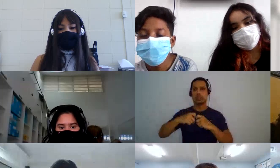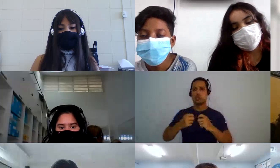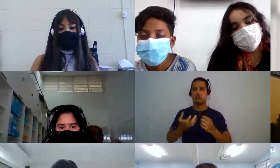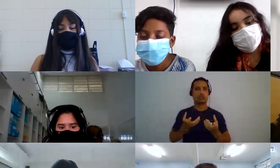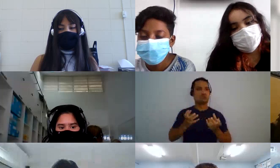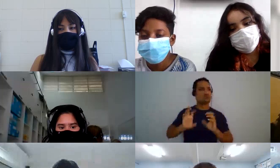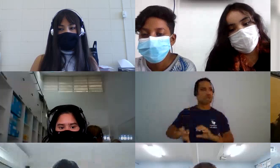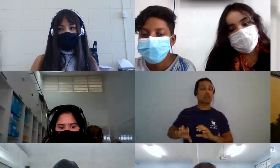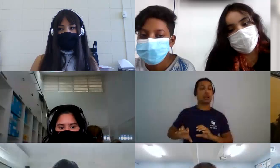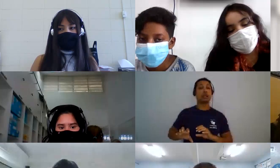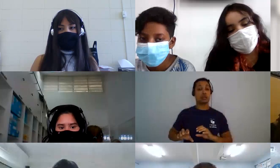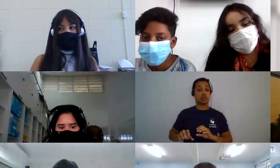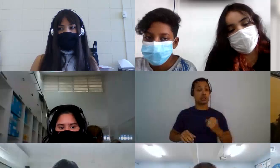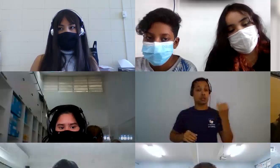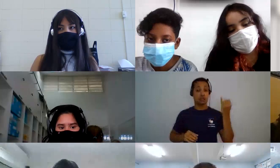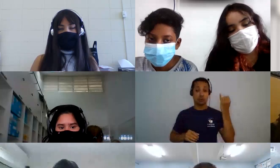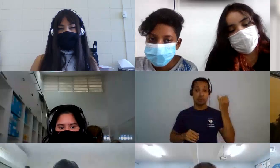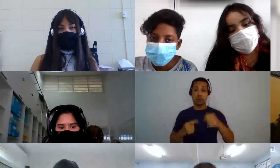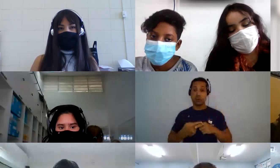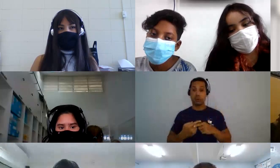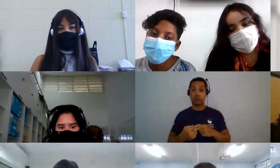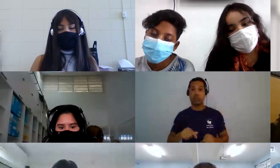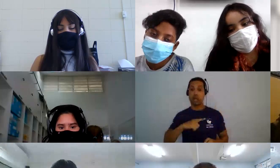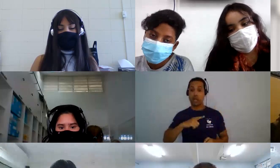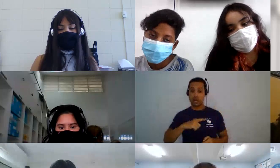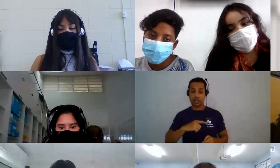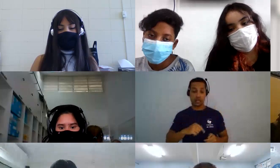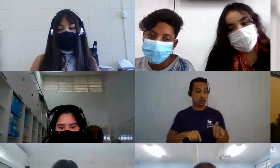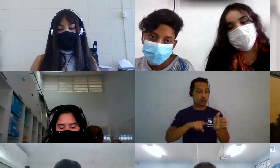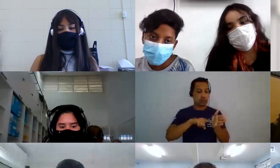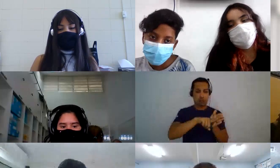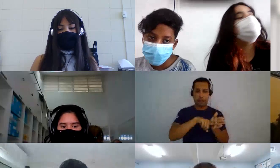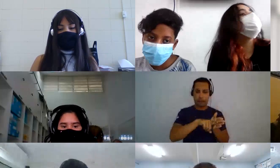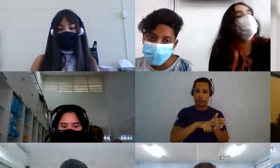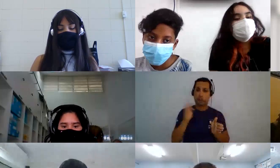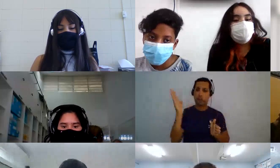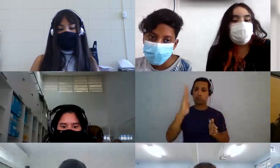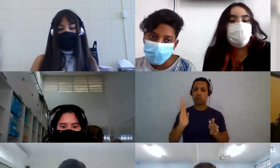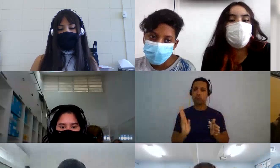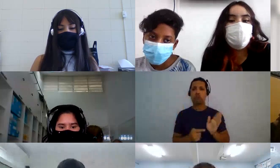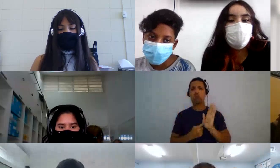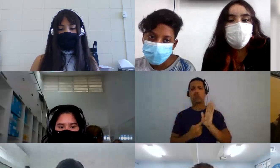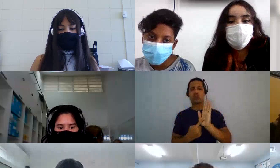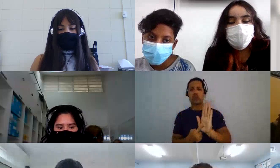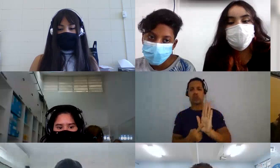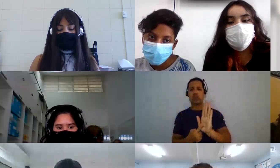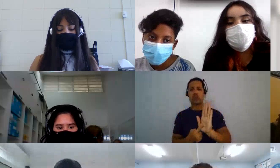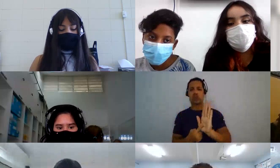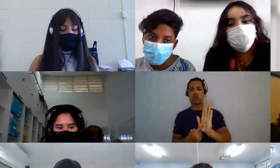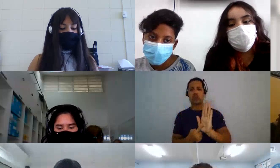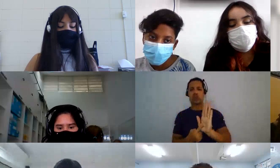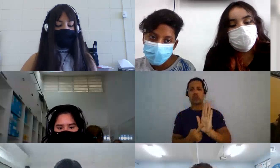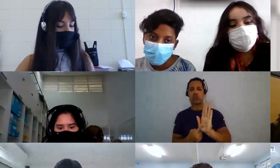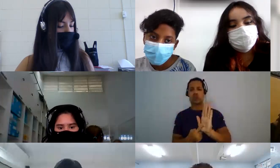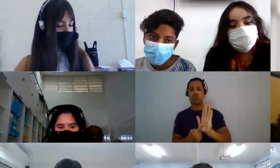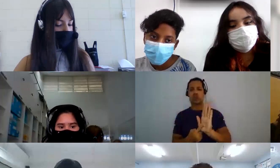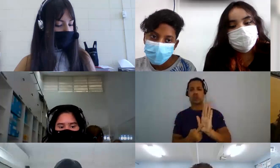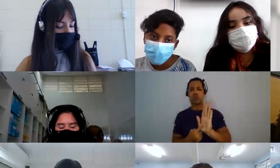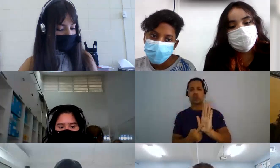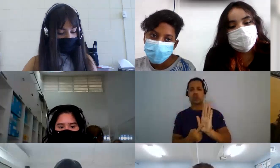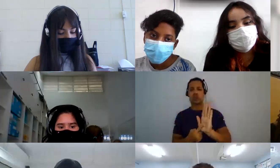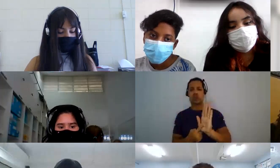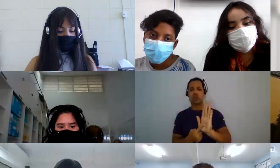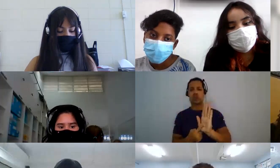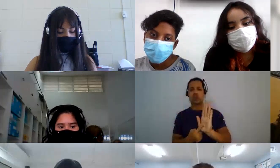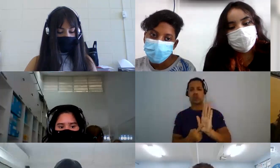é muito importante. Nós temos uma pesquisa no Brasil mostrando que quase 20% dos adolescentes são forçados a